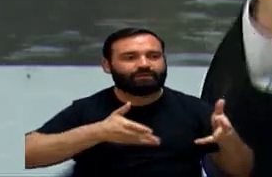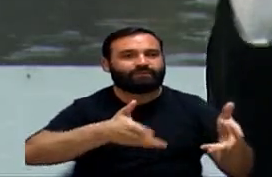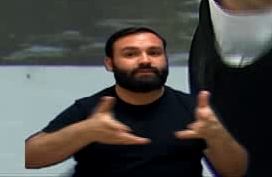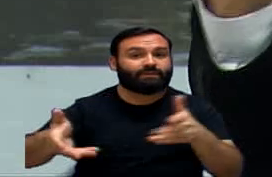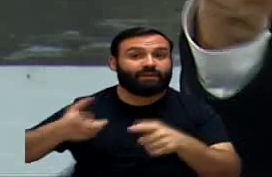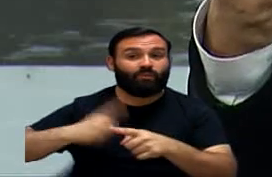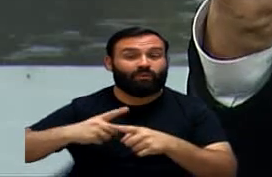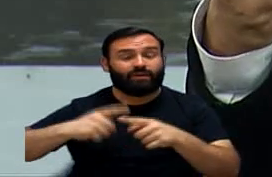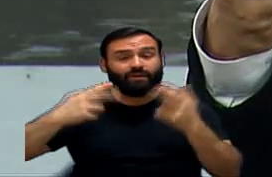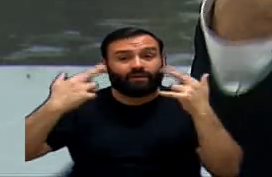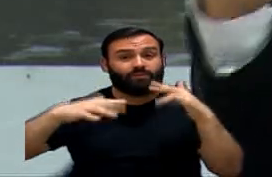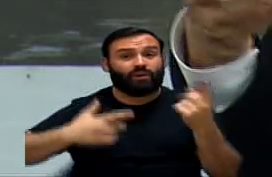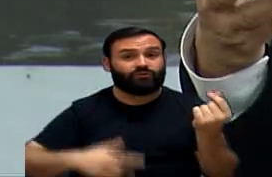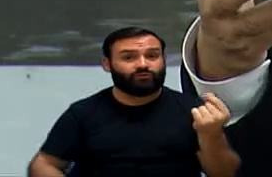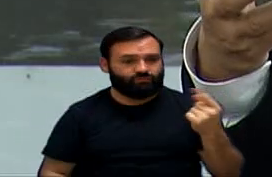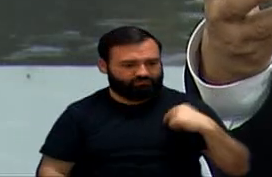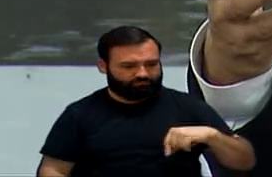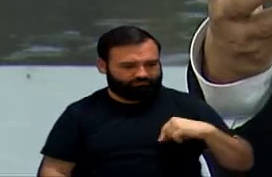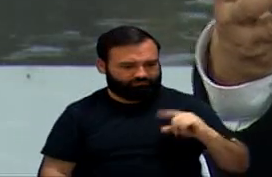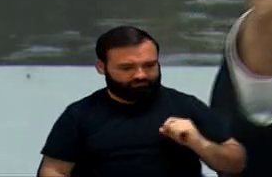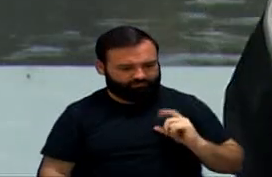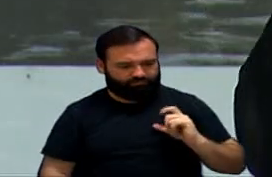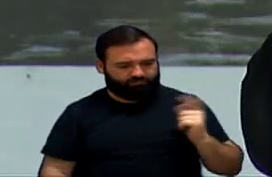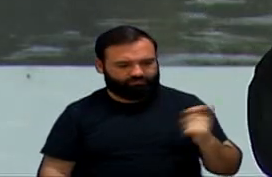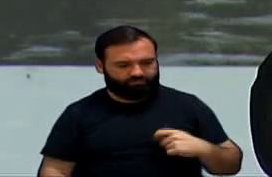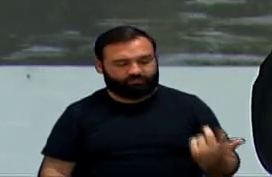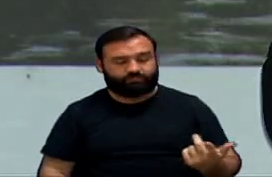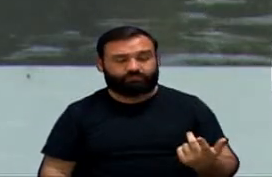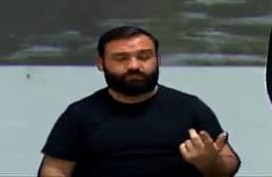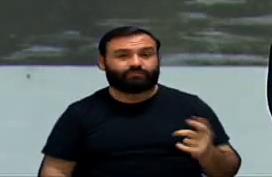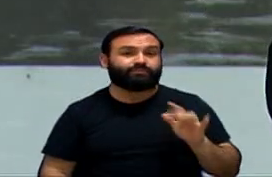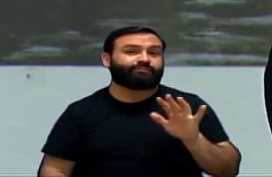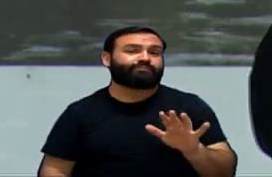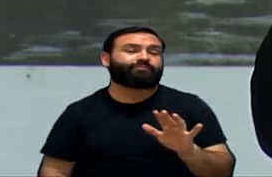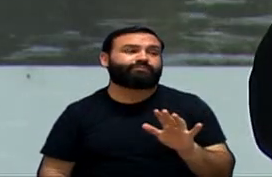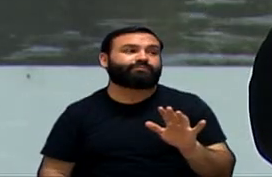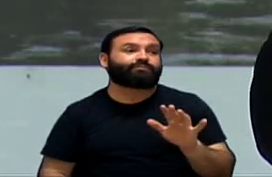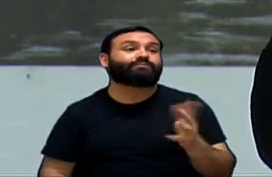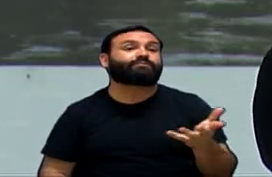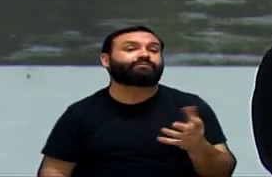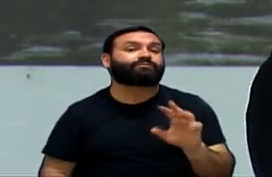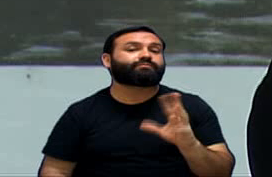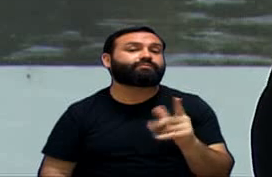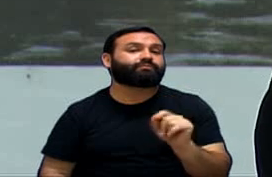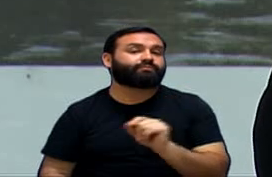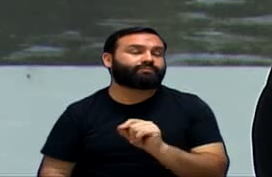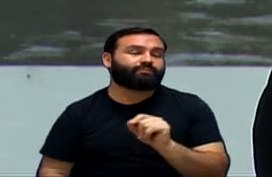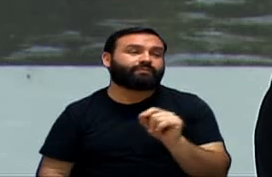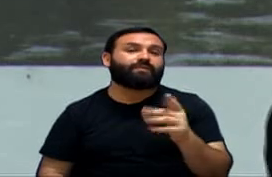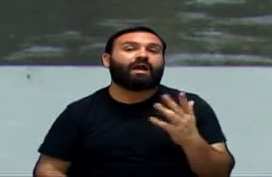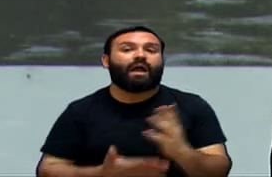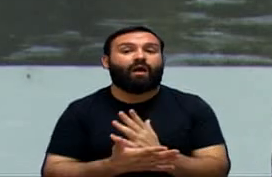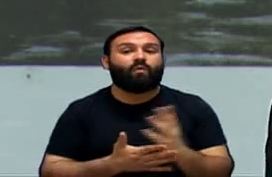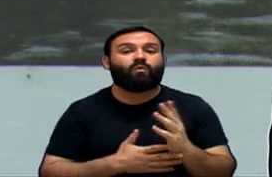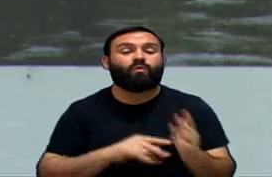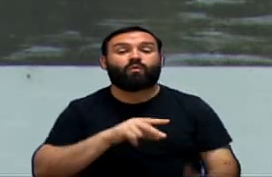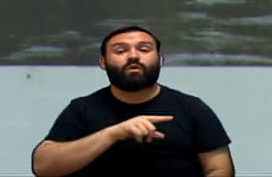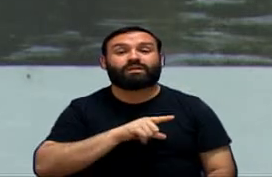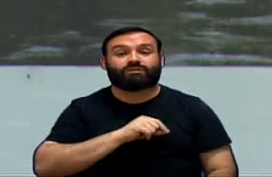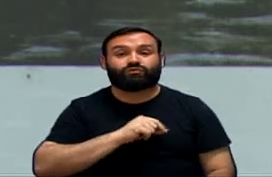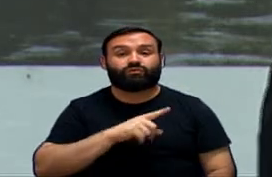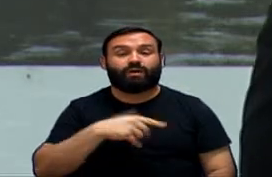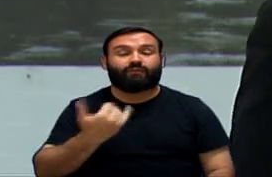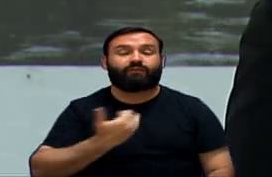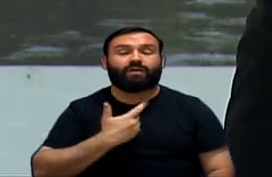para poder naturalmente ter mais ganho só que Aim ar aí o que acontece alguns síndicos TM relatado o